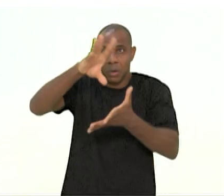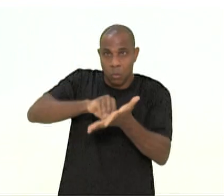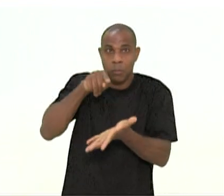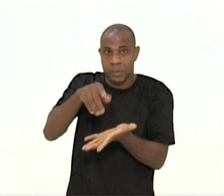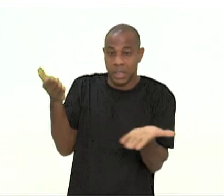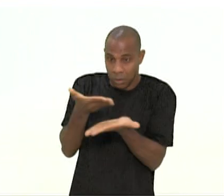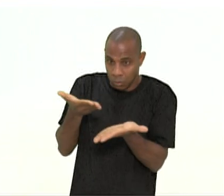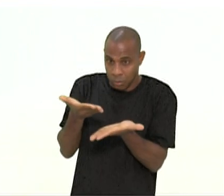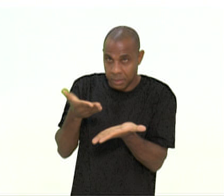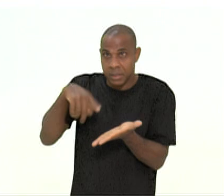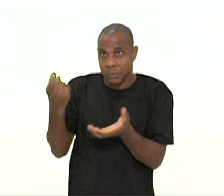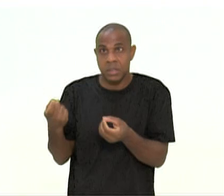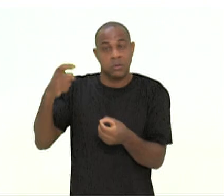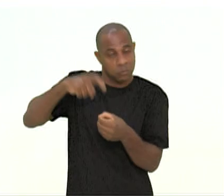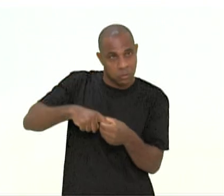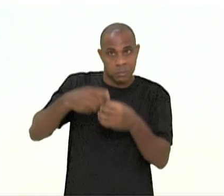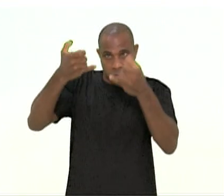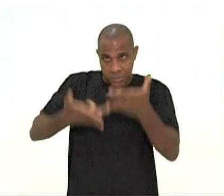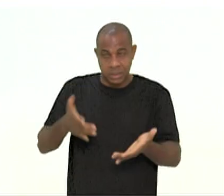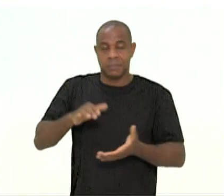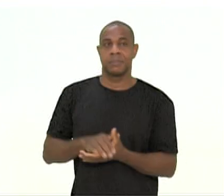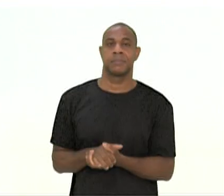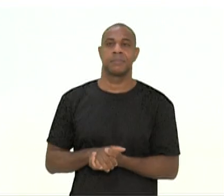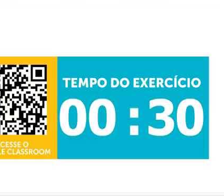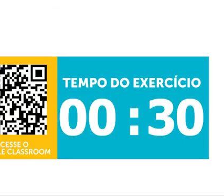mim. E eu já volto para explicar.